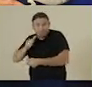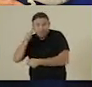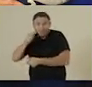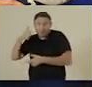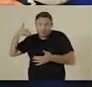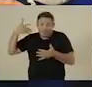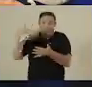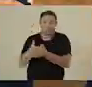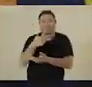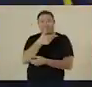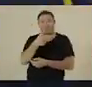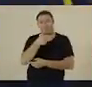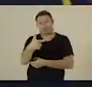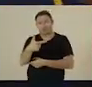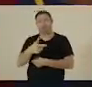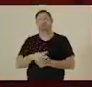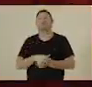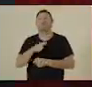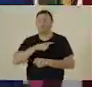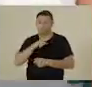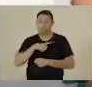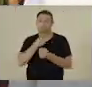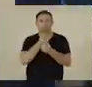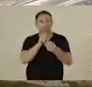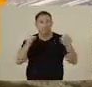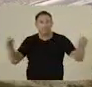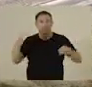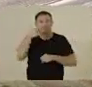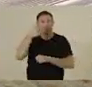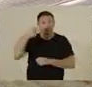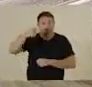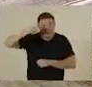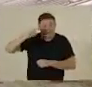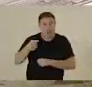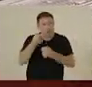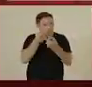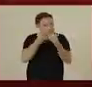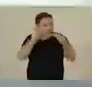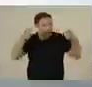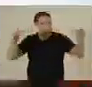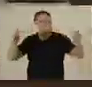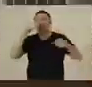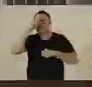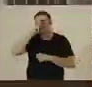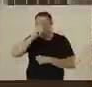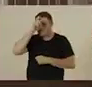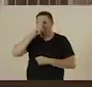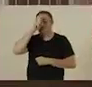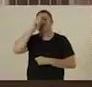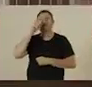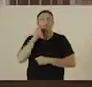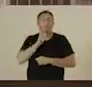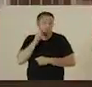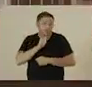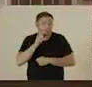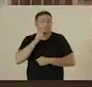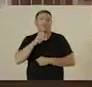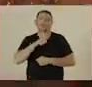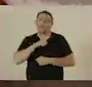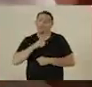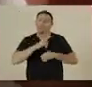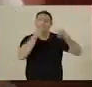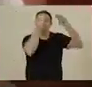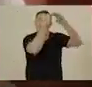até a sua inauguração em 2012. Com uma área construída de 27 mil metros quadrados, o Hospital da Mulher de Fortaleza foi inaugurado